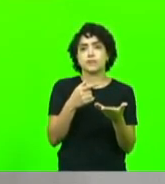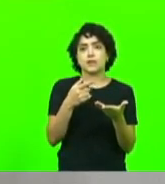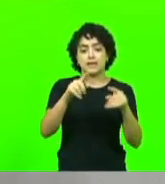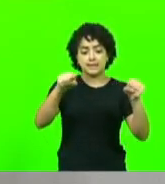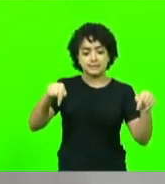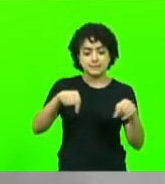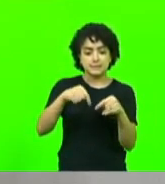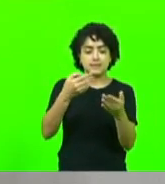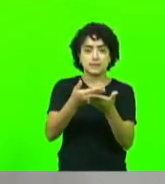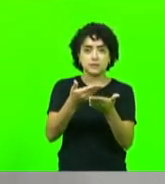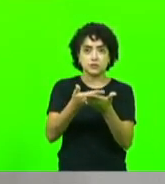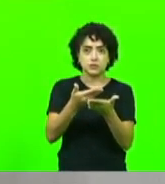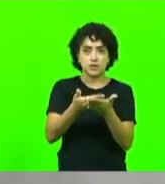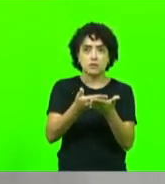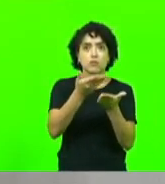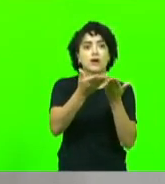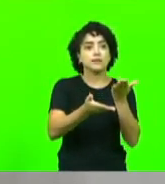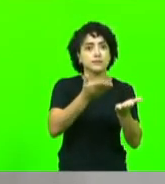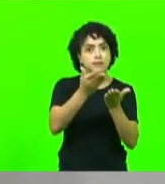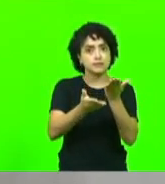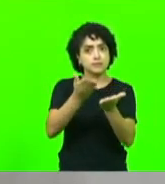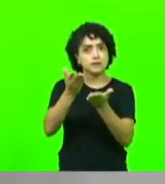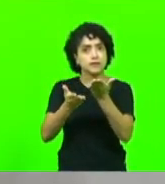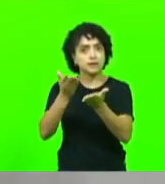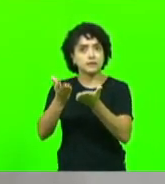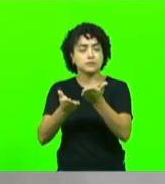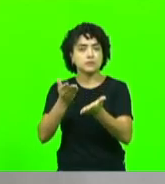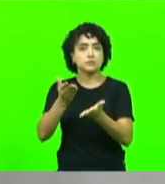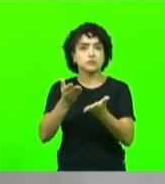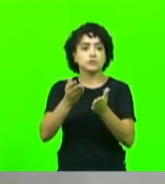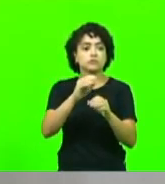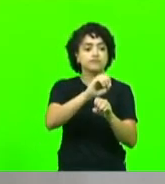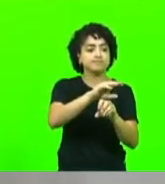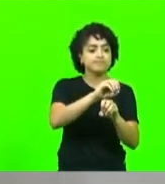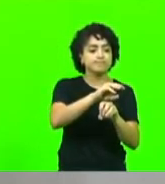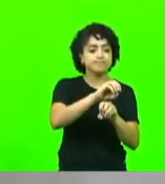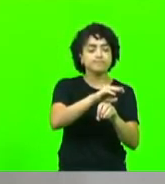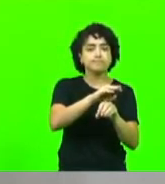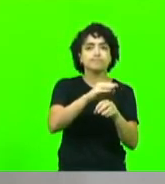aula atendendo os alunos daquele educandário em frente